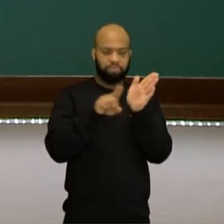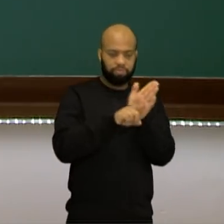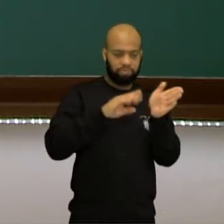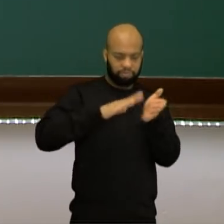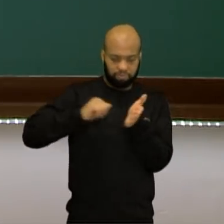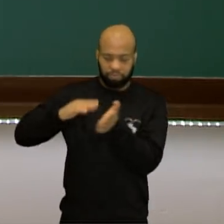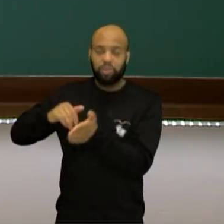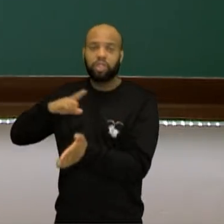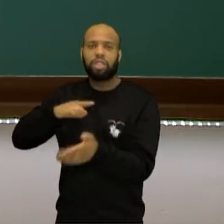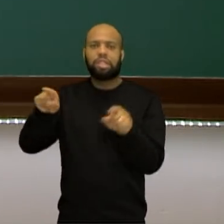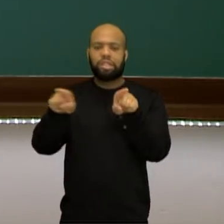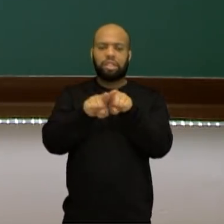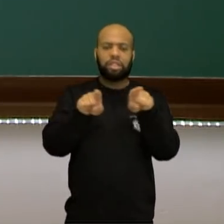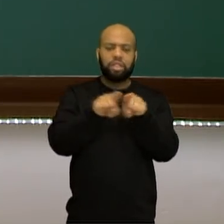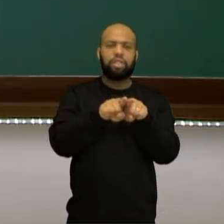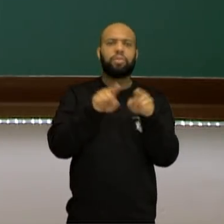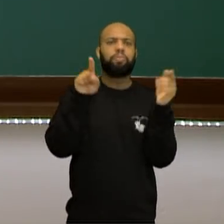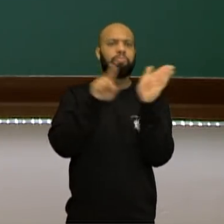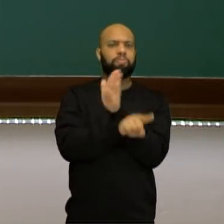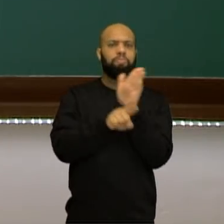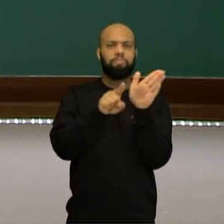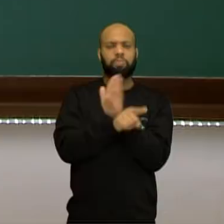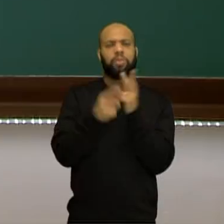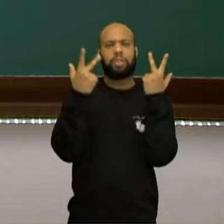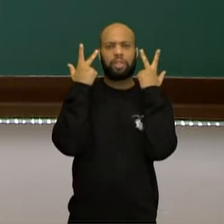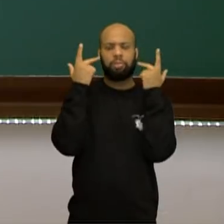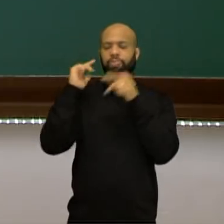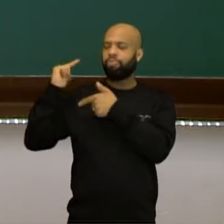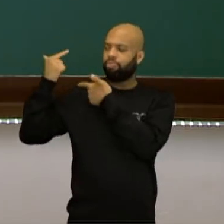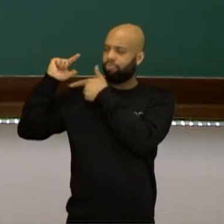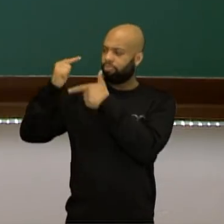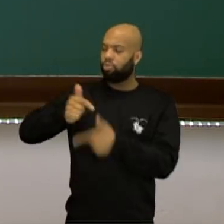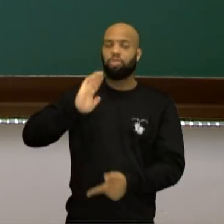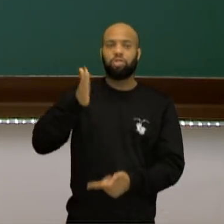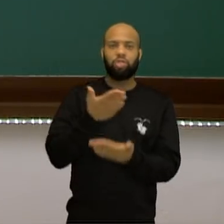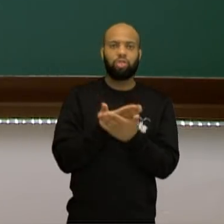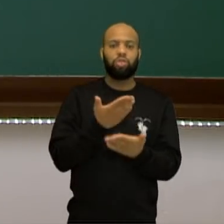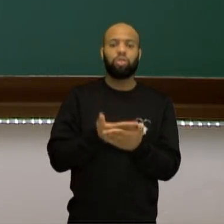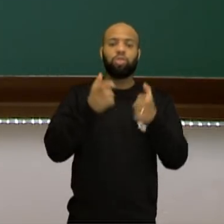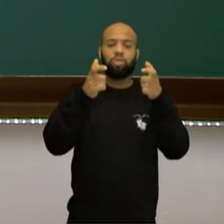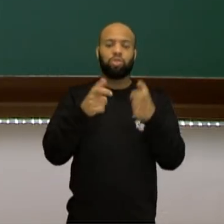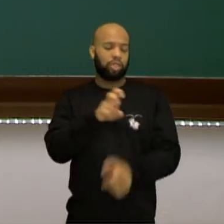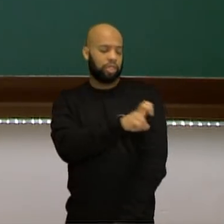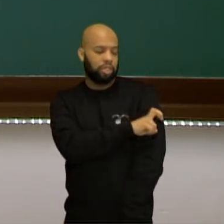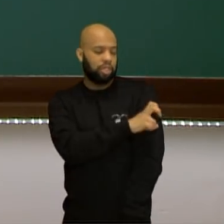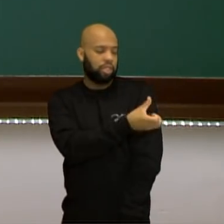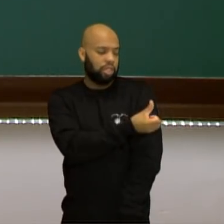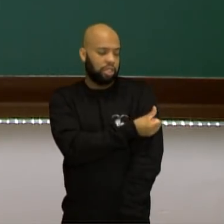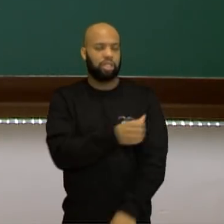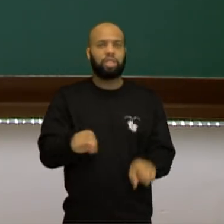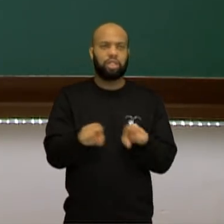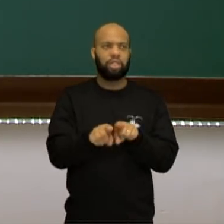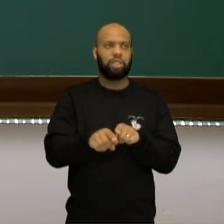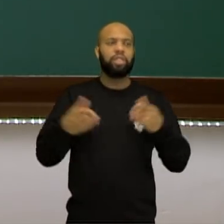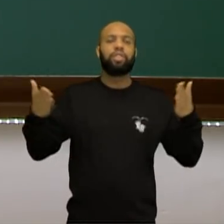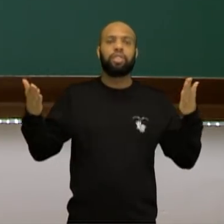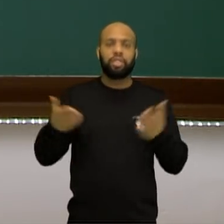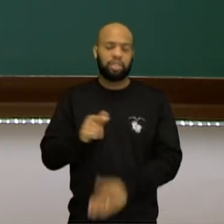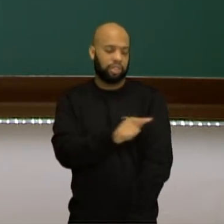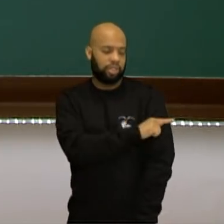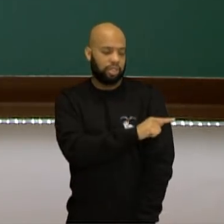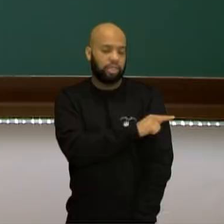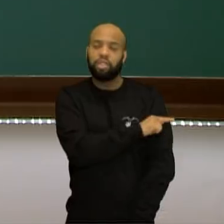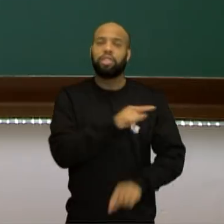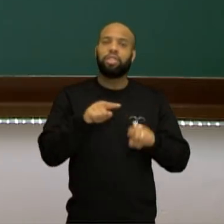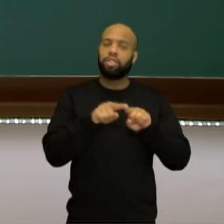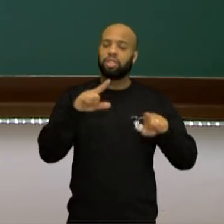os probleminhas tradicionais, digamos assim, aqueles que a gente trabalhou lá no 5º ano, no 6º ano e agora no 7º ano, só